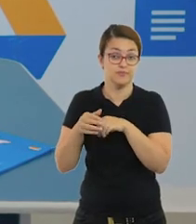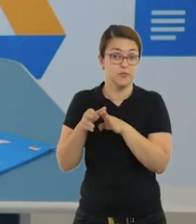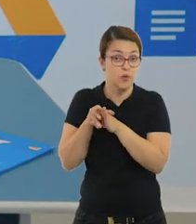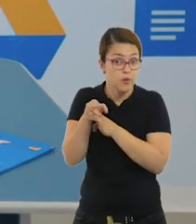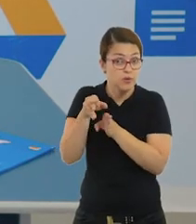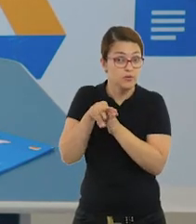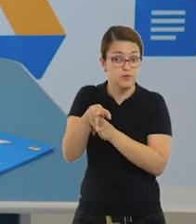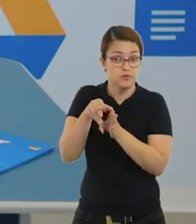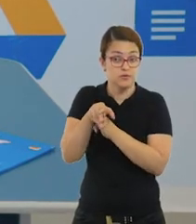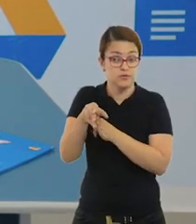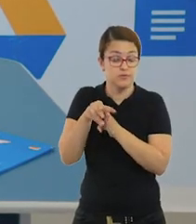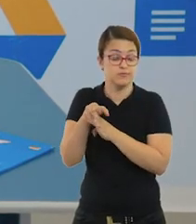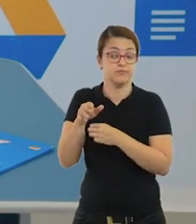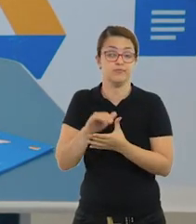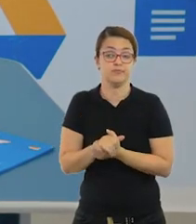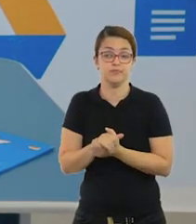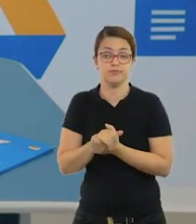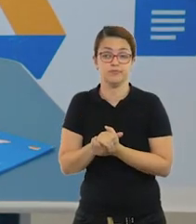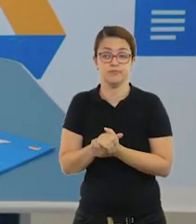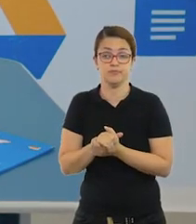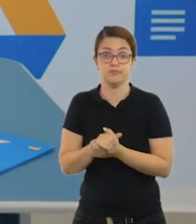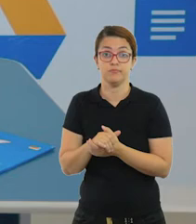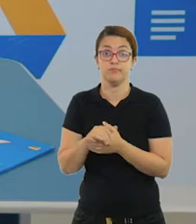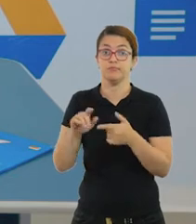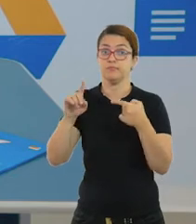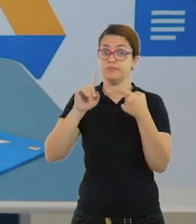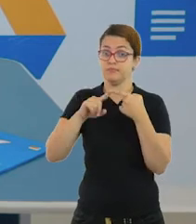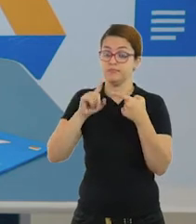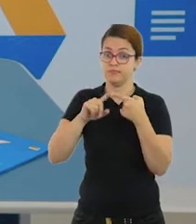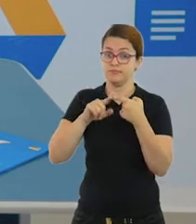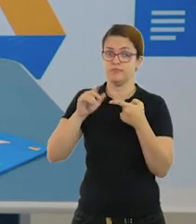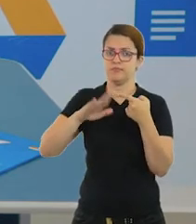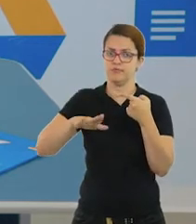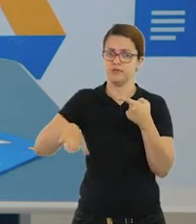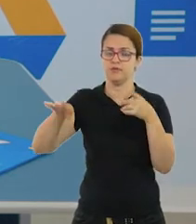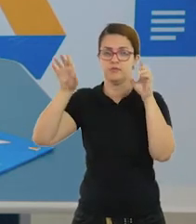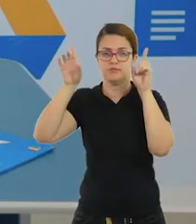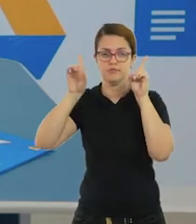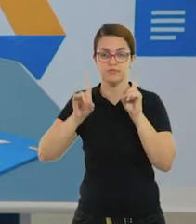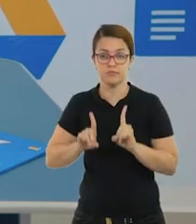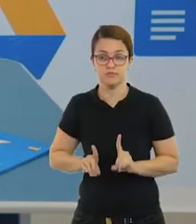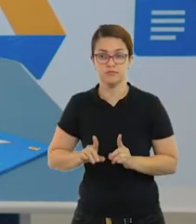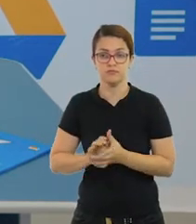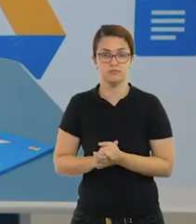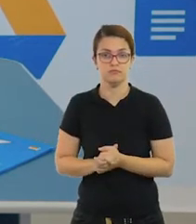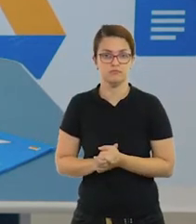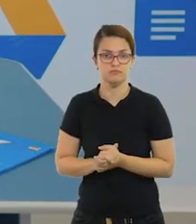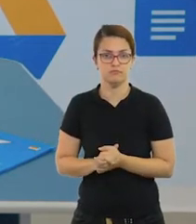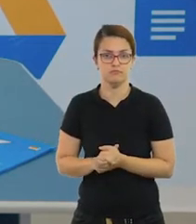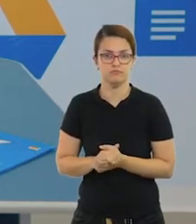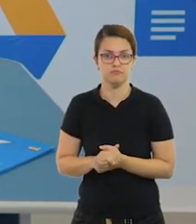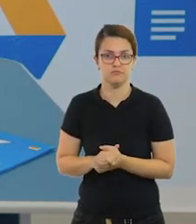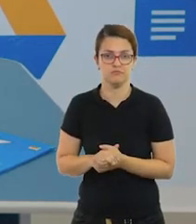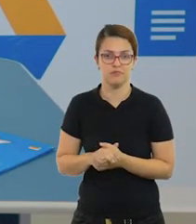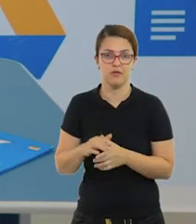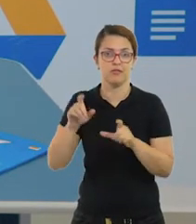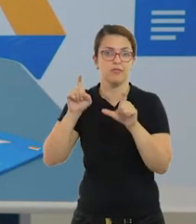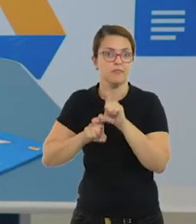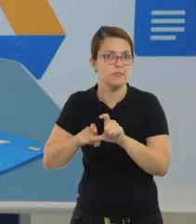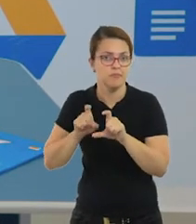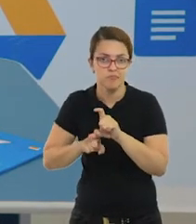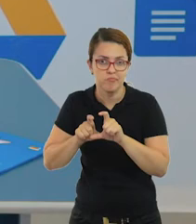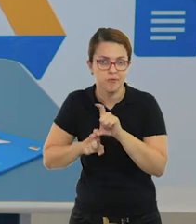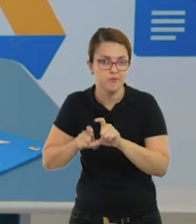algumas orientações que nós vamos conversar. Bom, então, primeiro, a criança com deficiência, ela não tem autonomia. Ela não